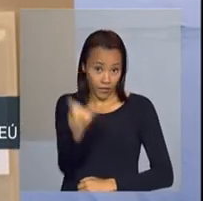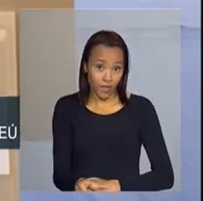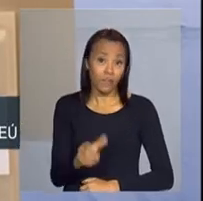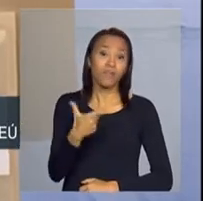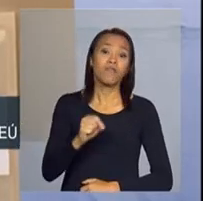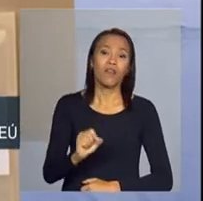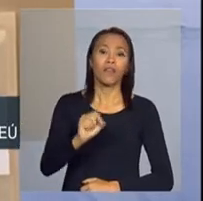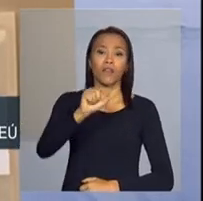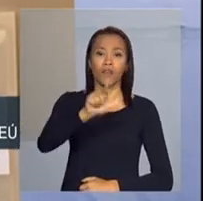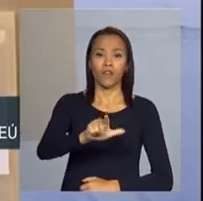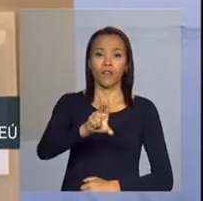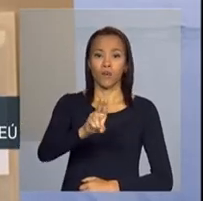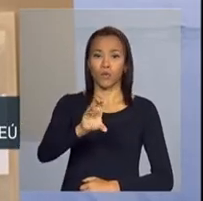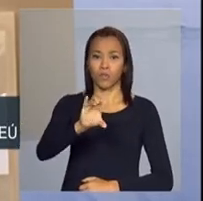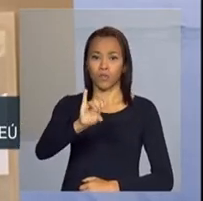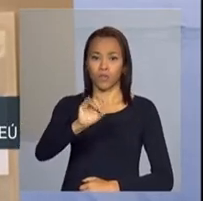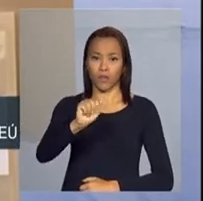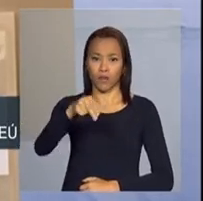Luciano,